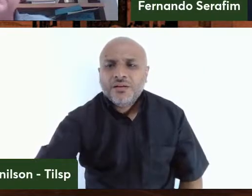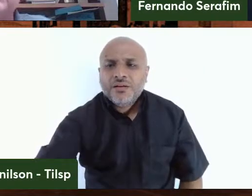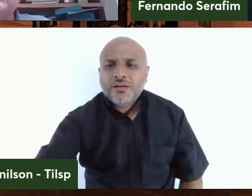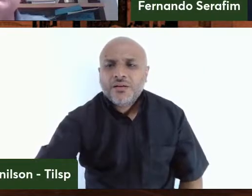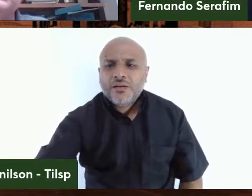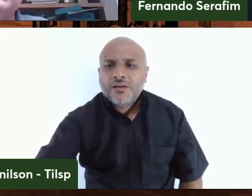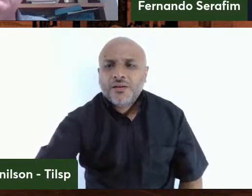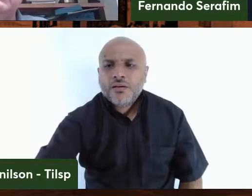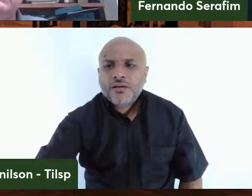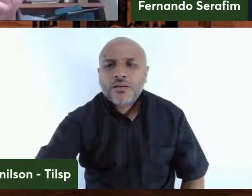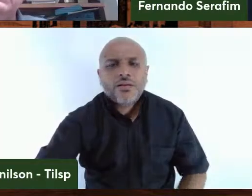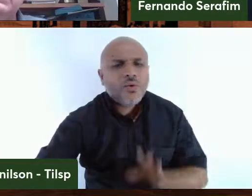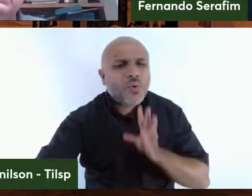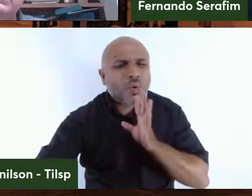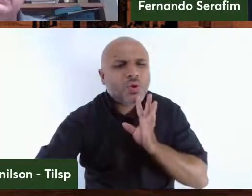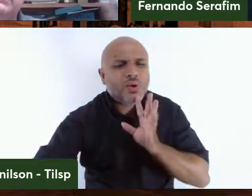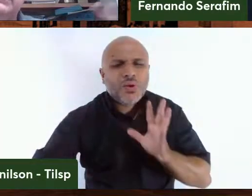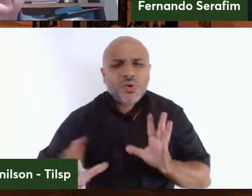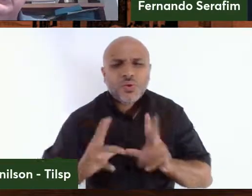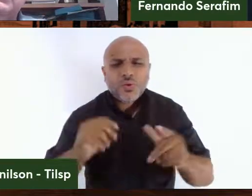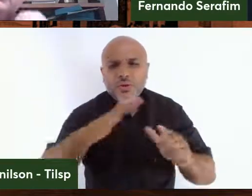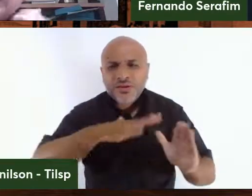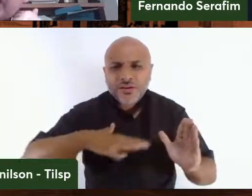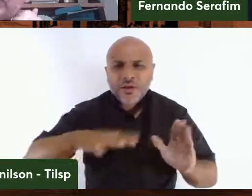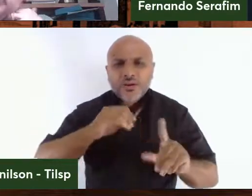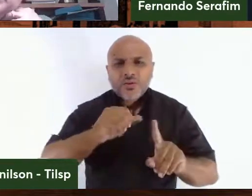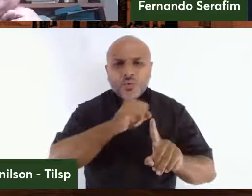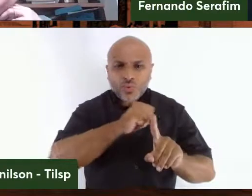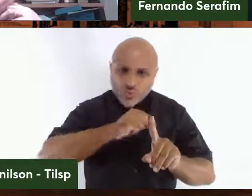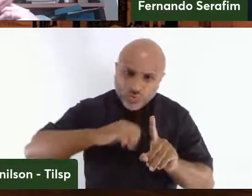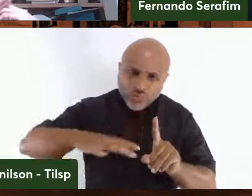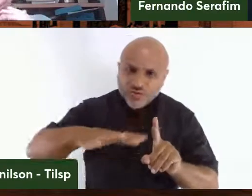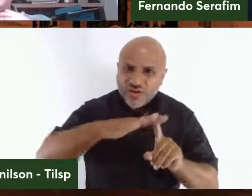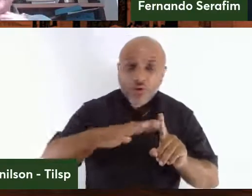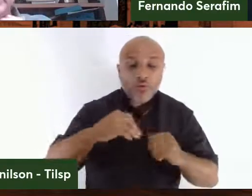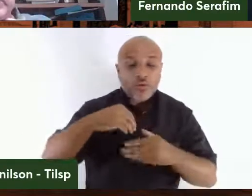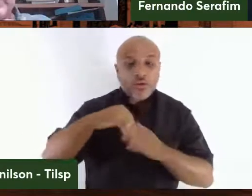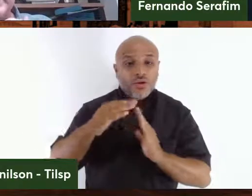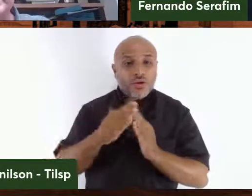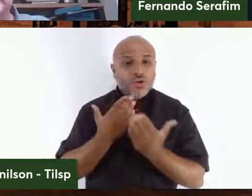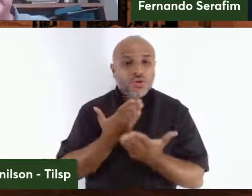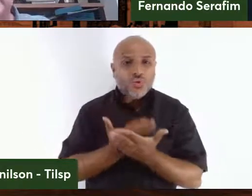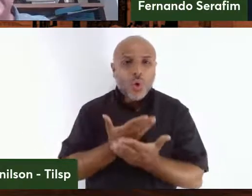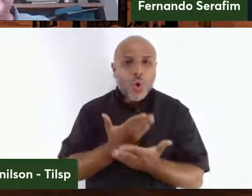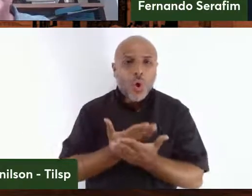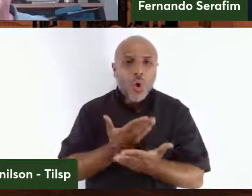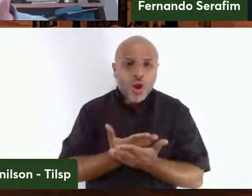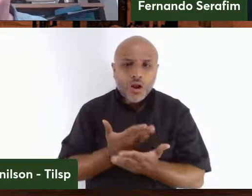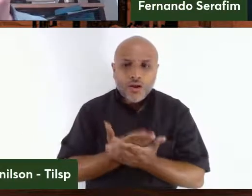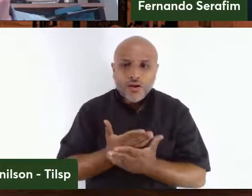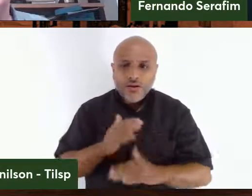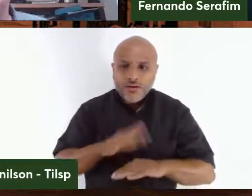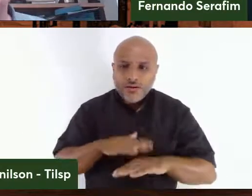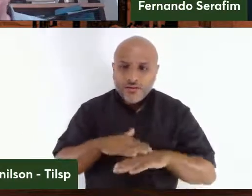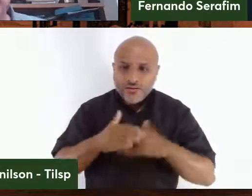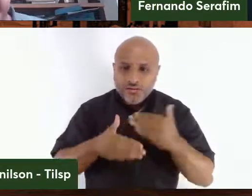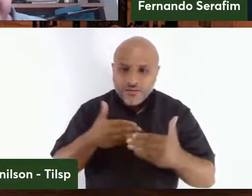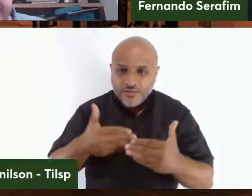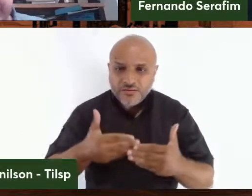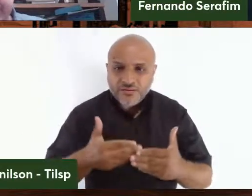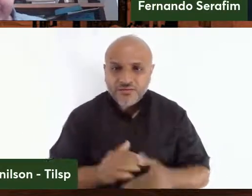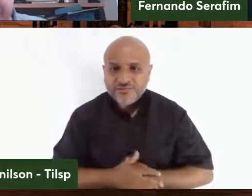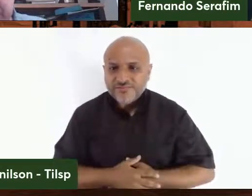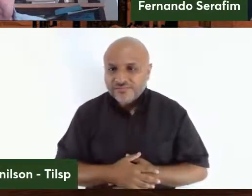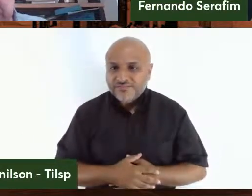esse espectro social e econômico na escola, no Colégio Pedro II, Colégio Estadual da Amazônia.